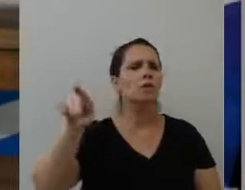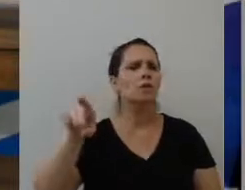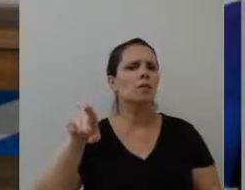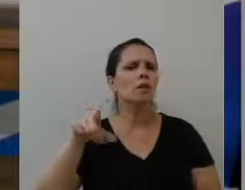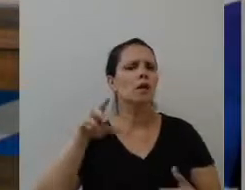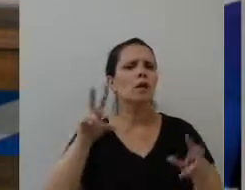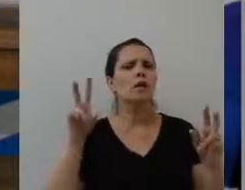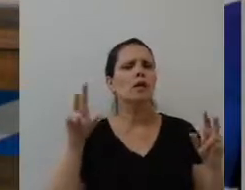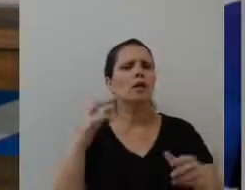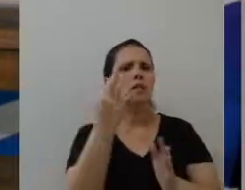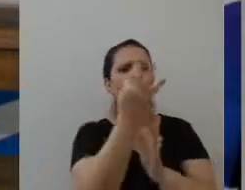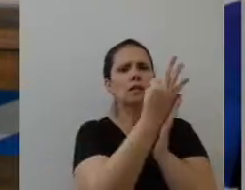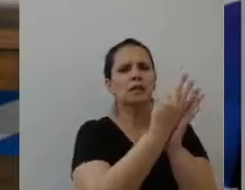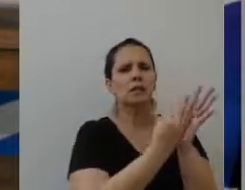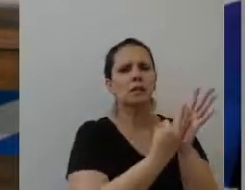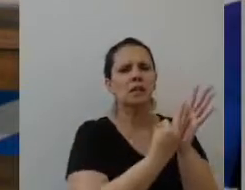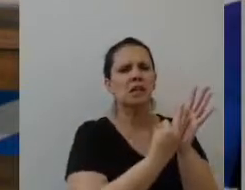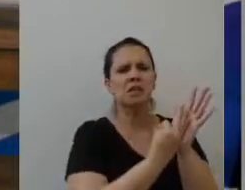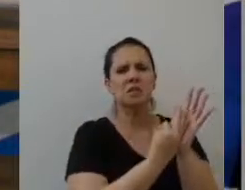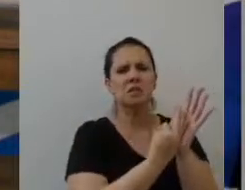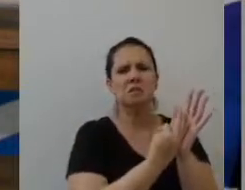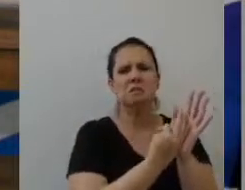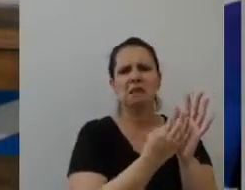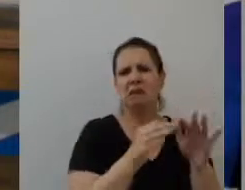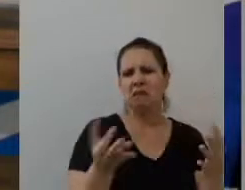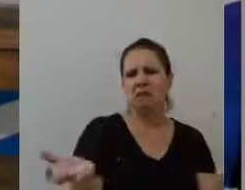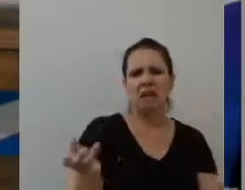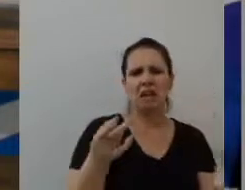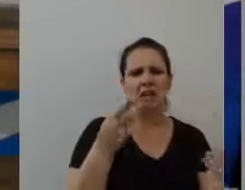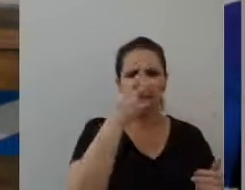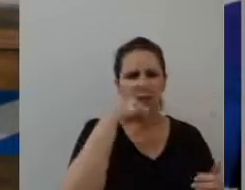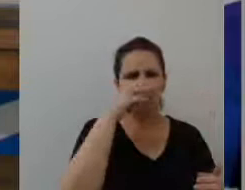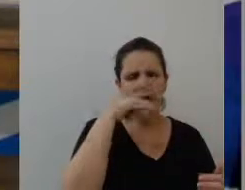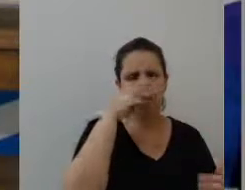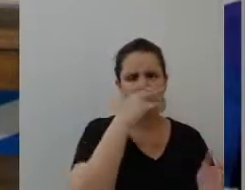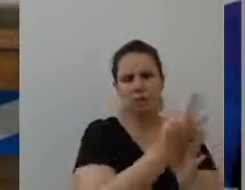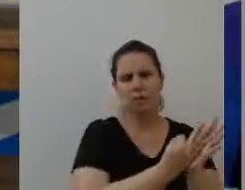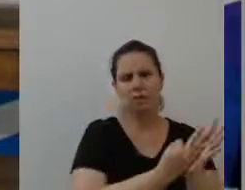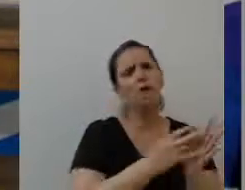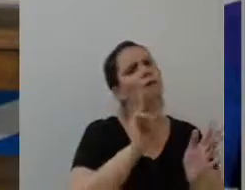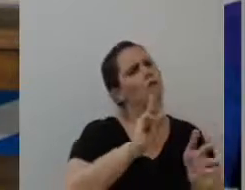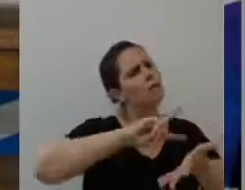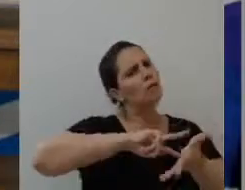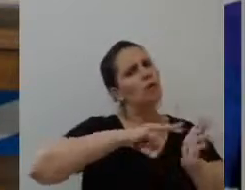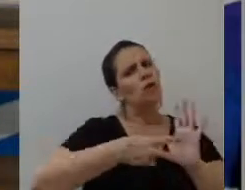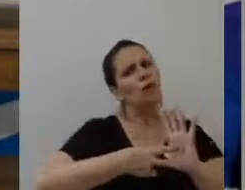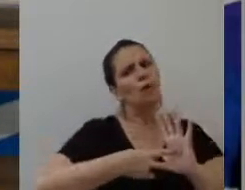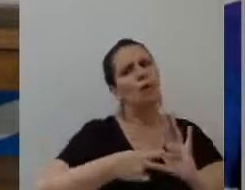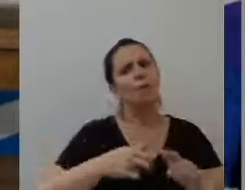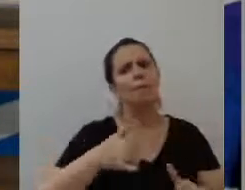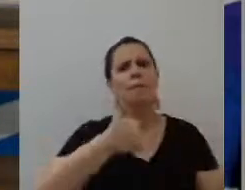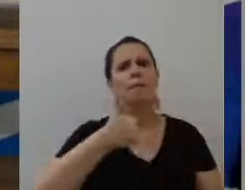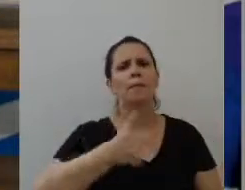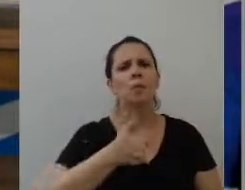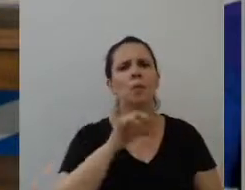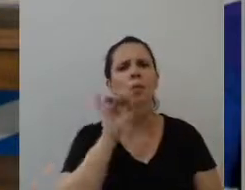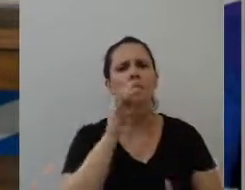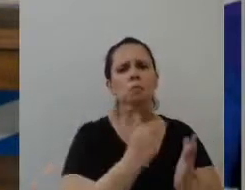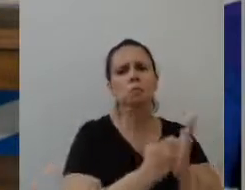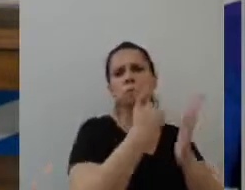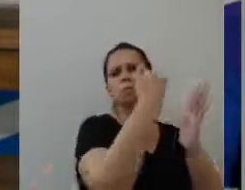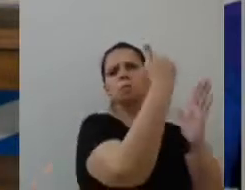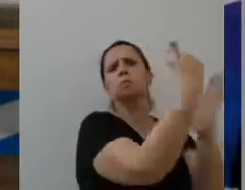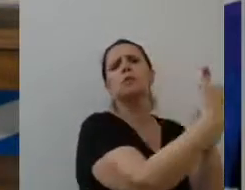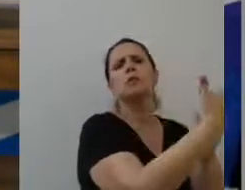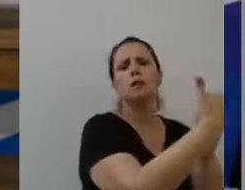Eu não concordo não, hein, que ele seja clichê não. Ele é muito significativo desse momento. Olha lá. Primeiro, a supervalorização que o autor vai